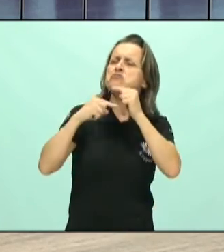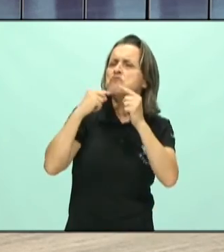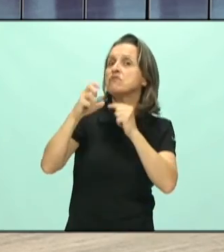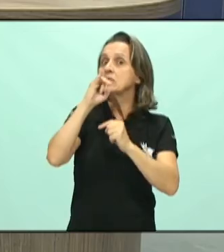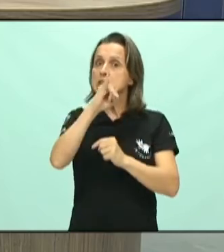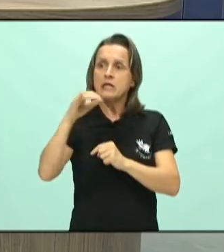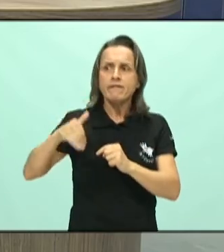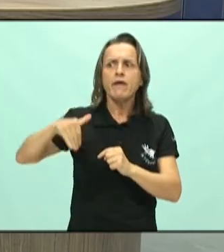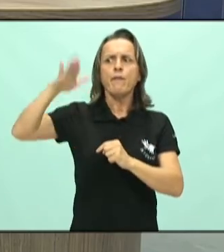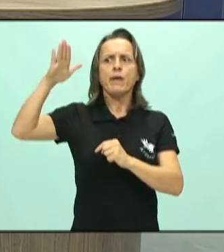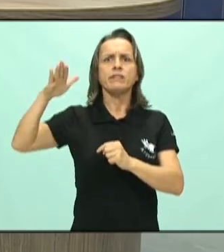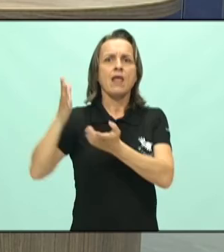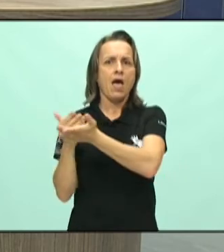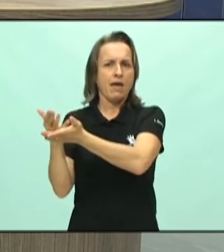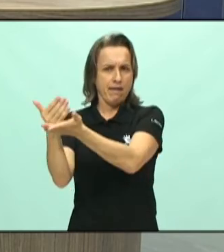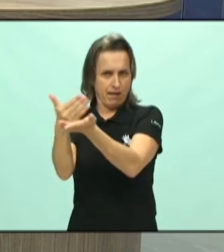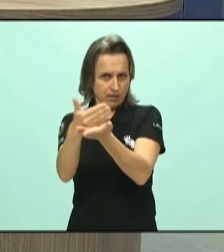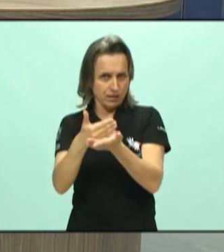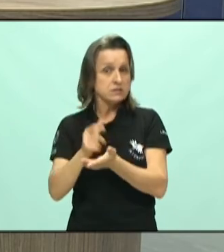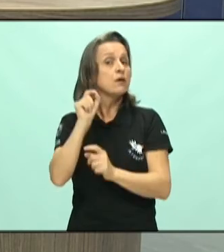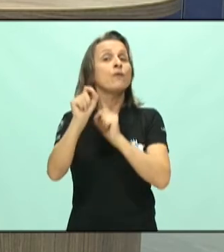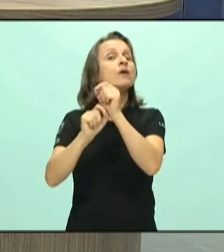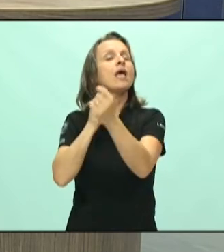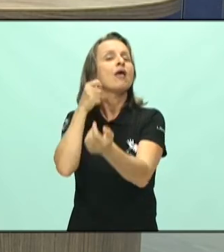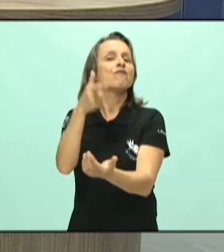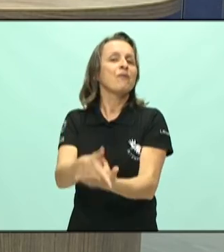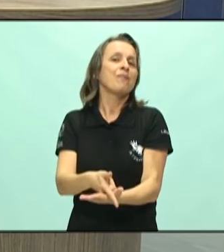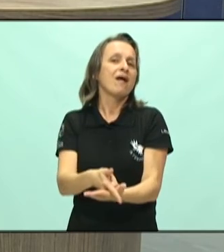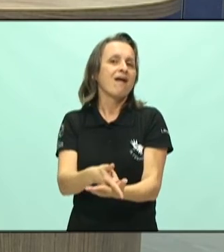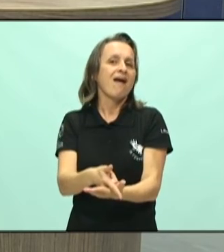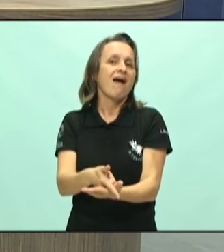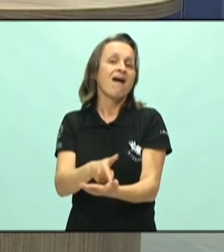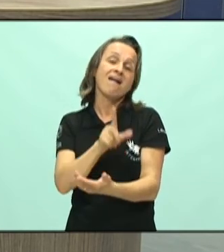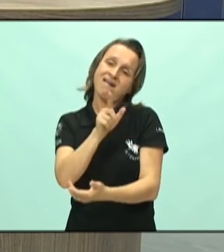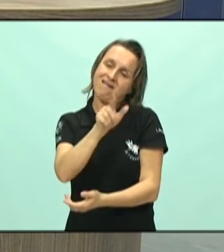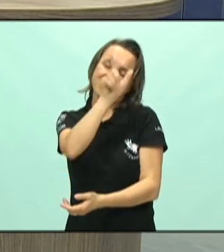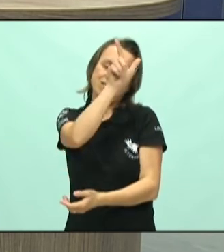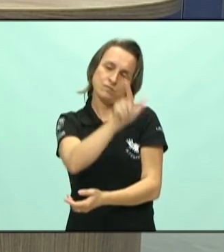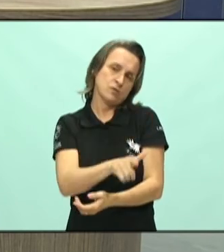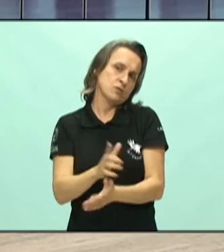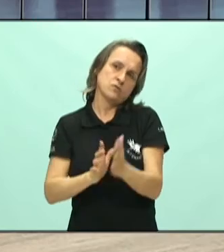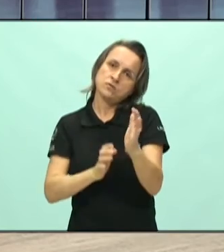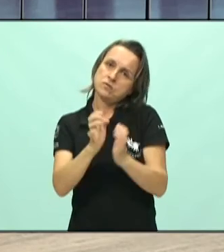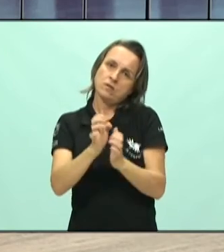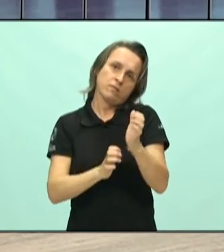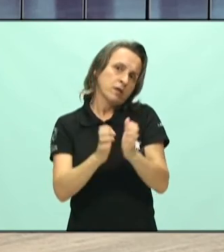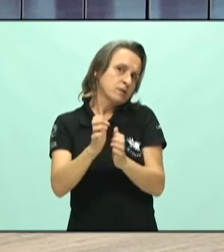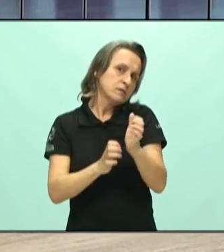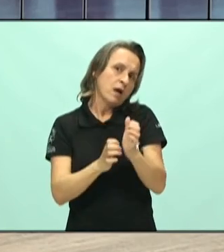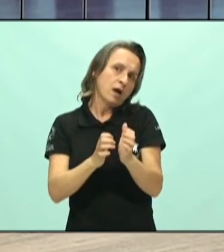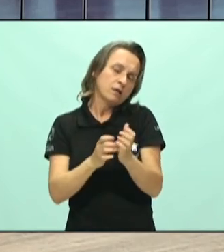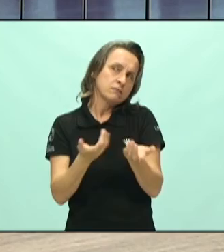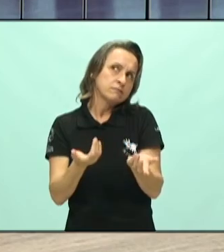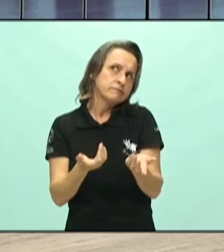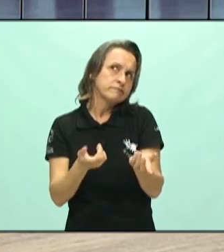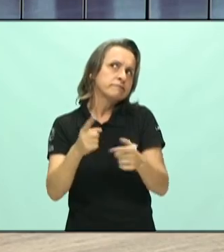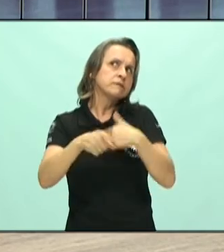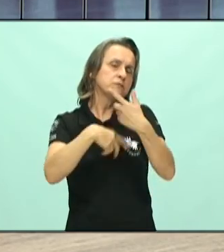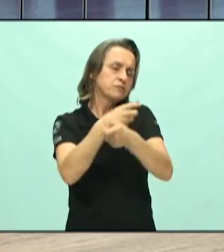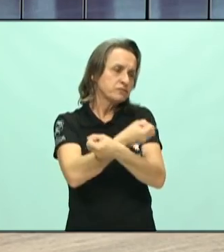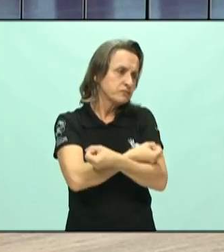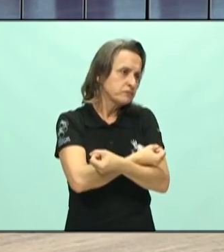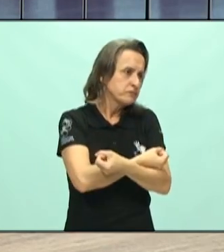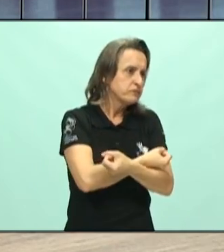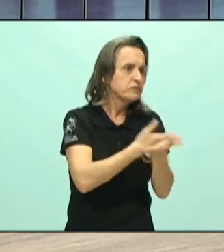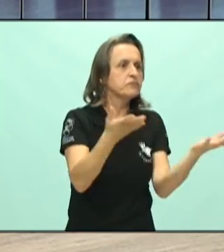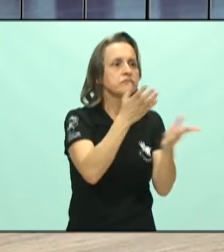automaticamente quem vai acabar pagando essa conta vão ser os consumidores. Que o empresário vai ter que assimilar isso e repassar para os